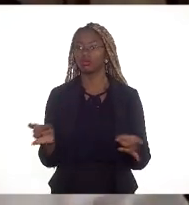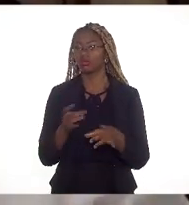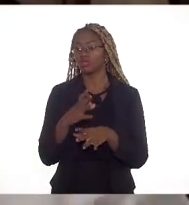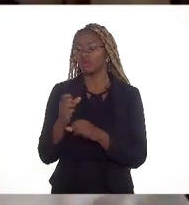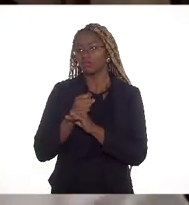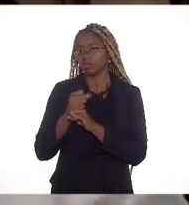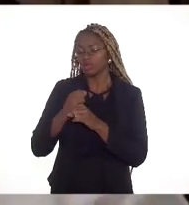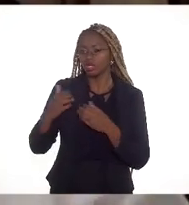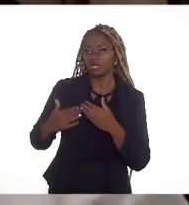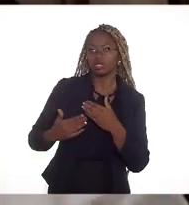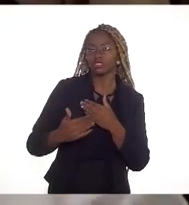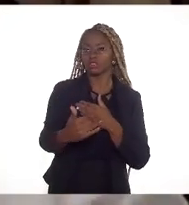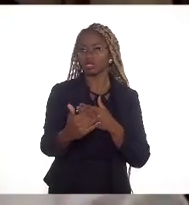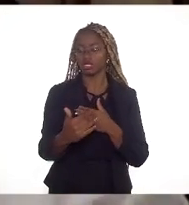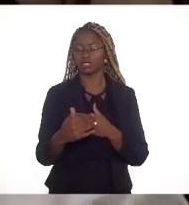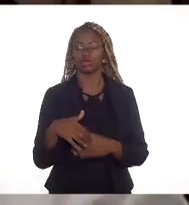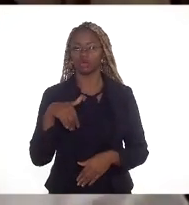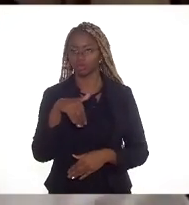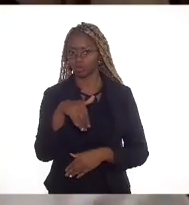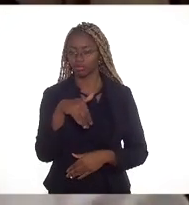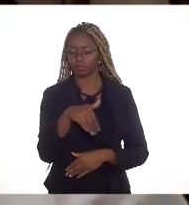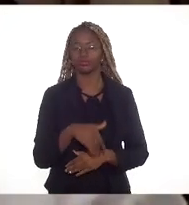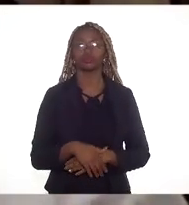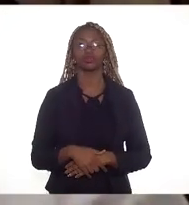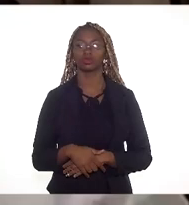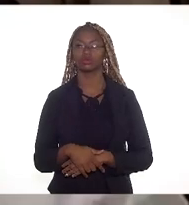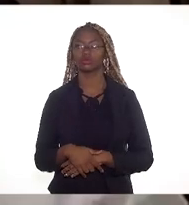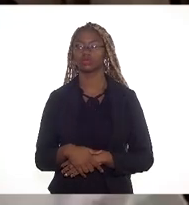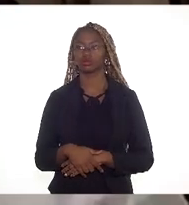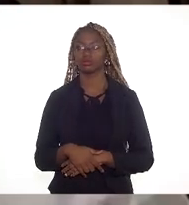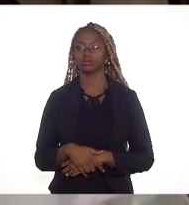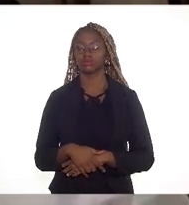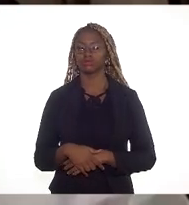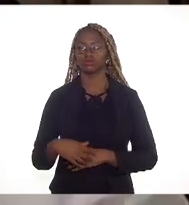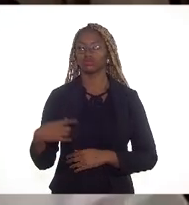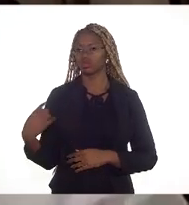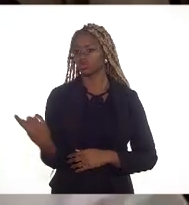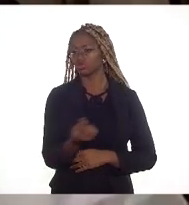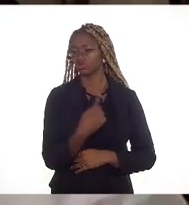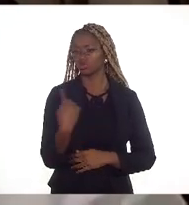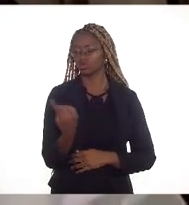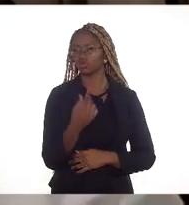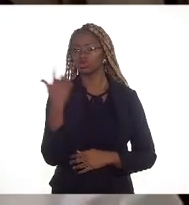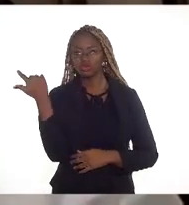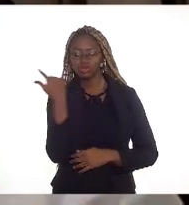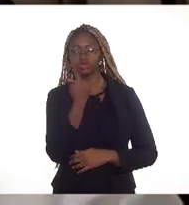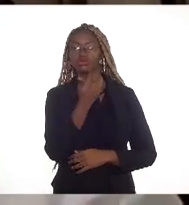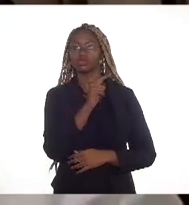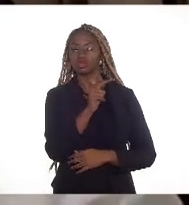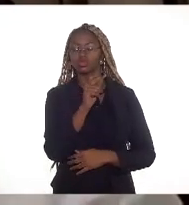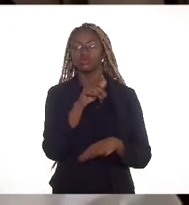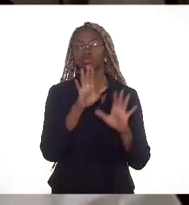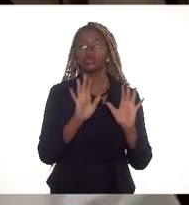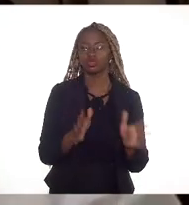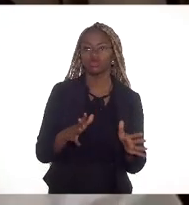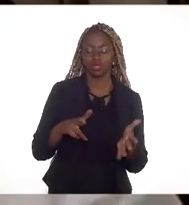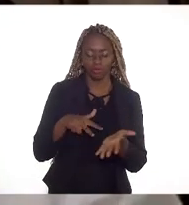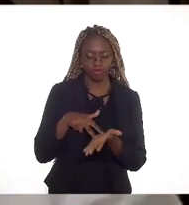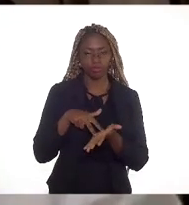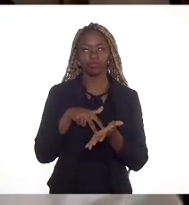ano atual, em que nós conseguimos estabilizar os nossos gastos